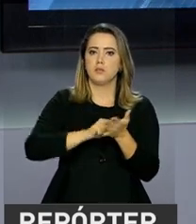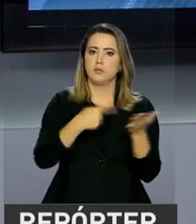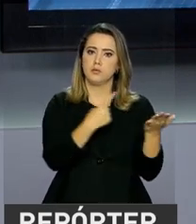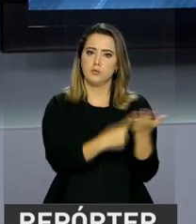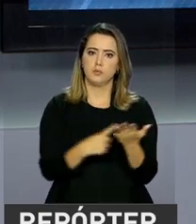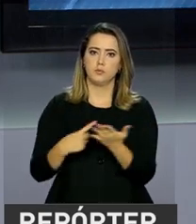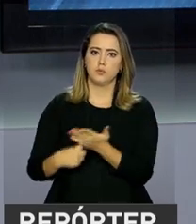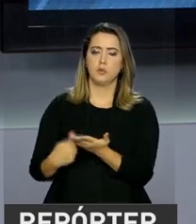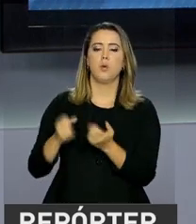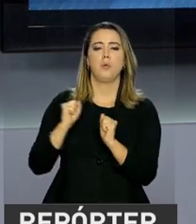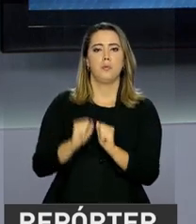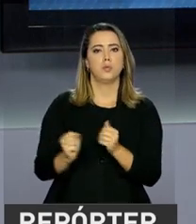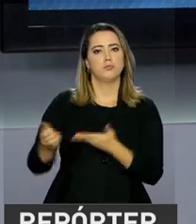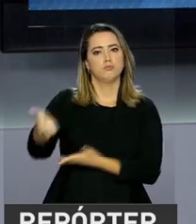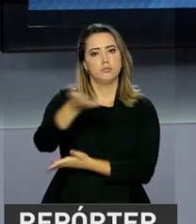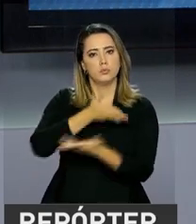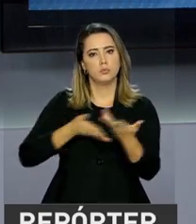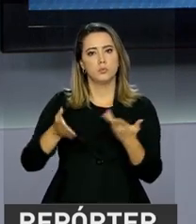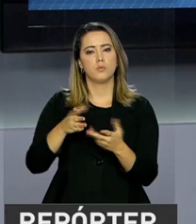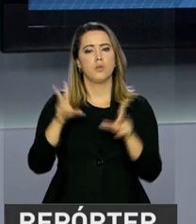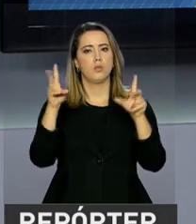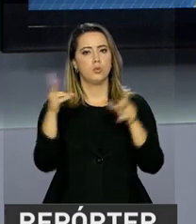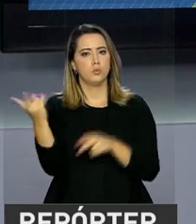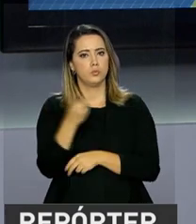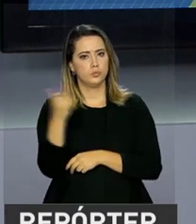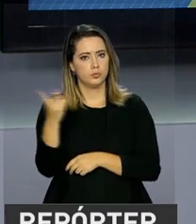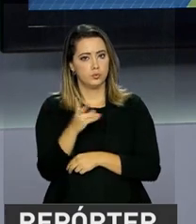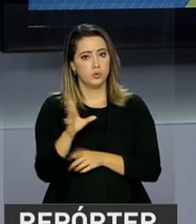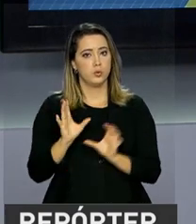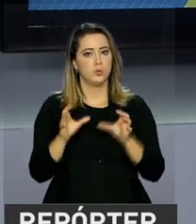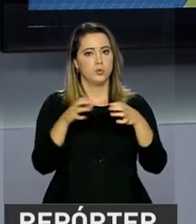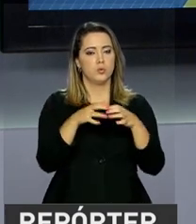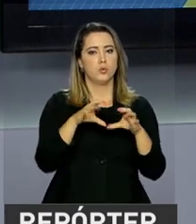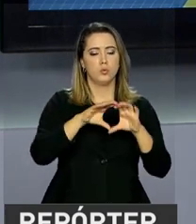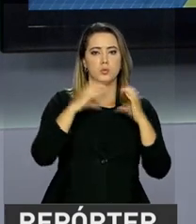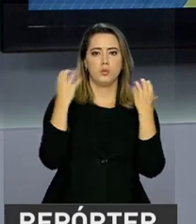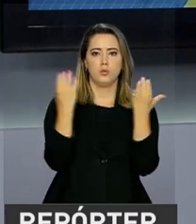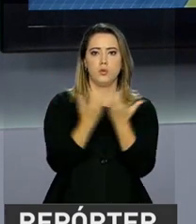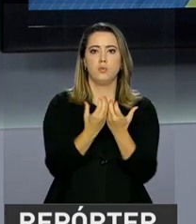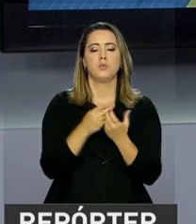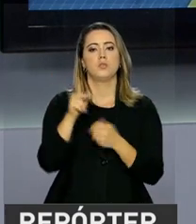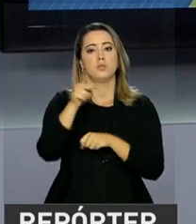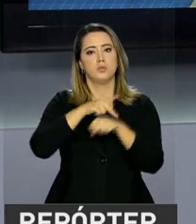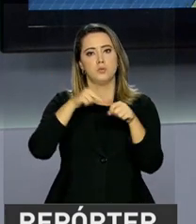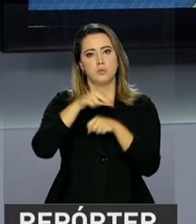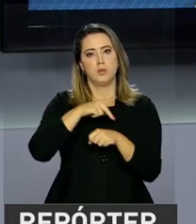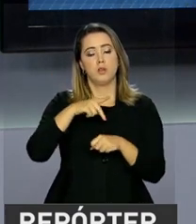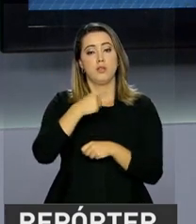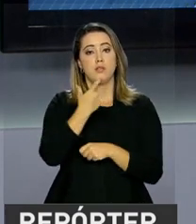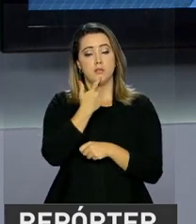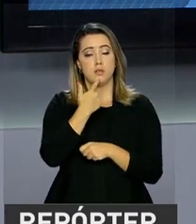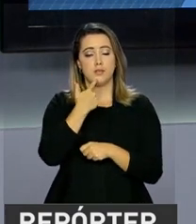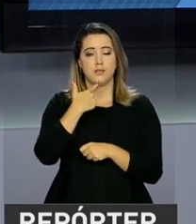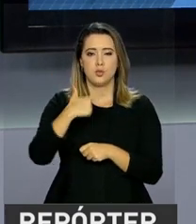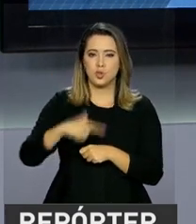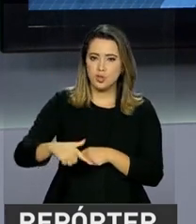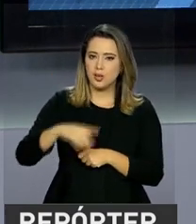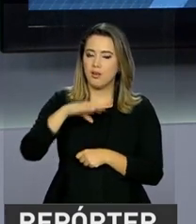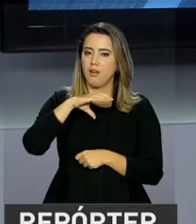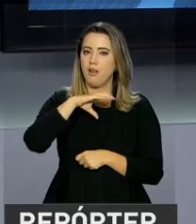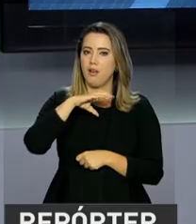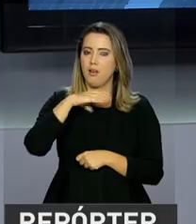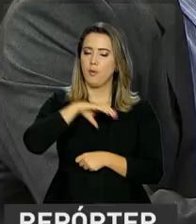que vai permitir o compartilhamento de conteúdo entre os dois membros da comunidade dos países de língua portuguesa a